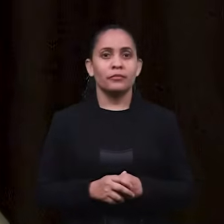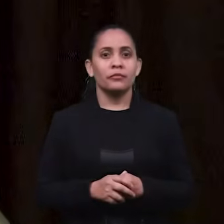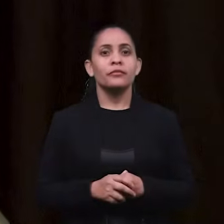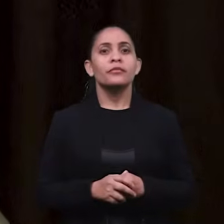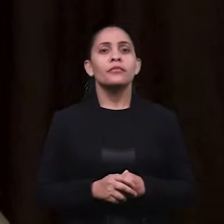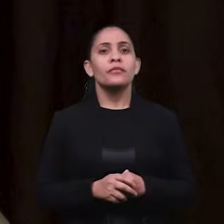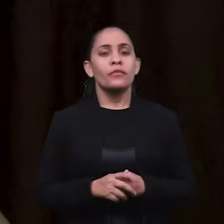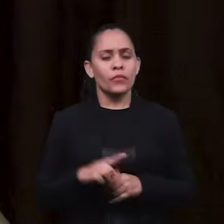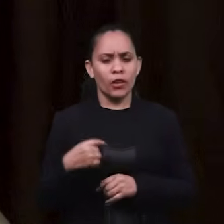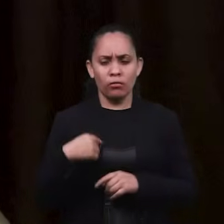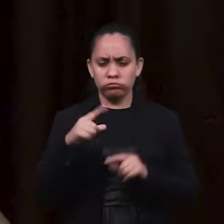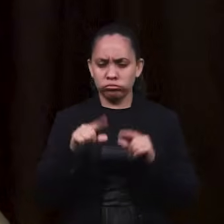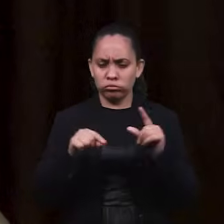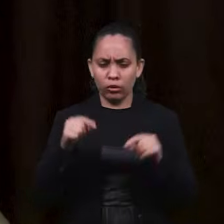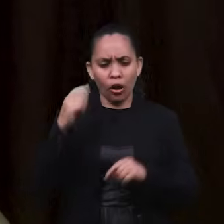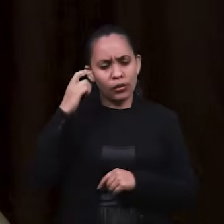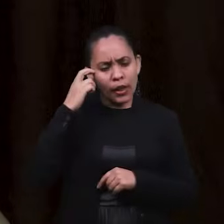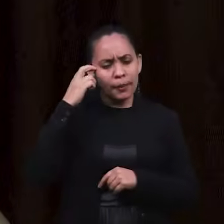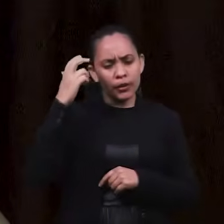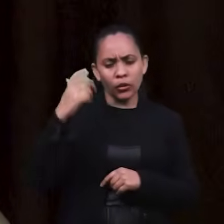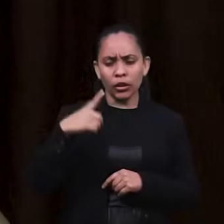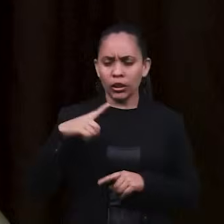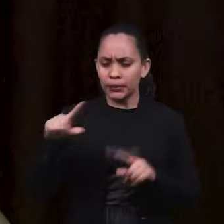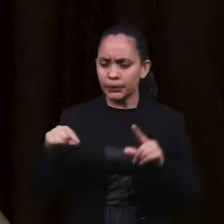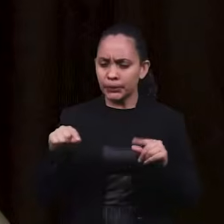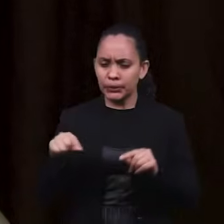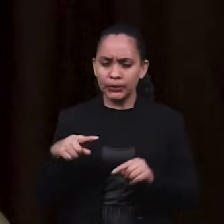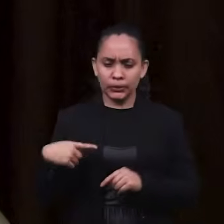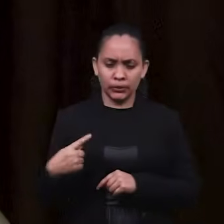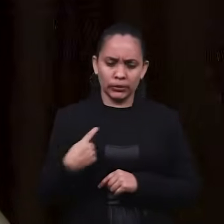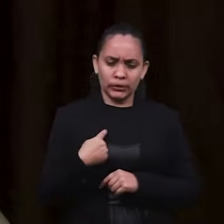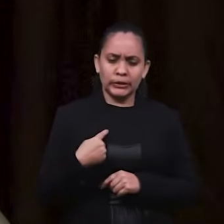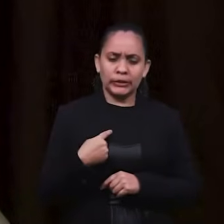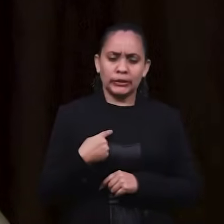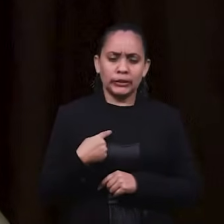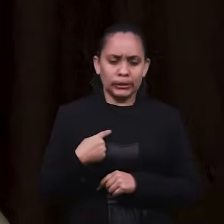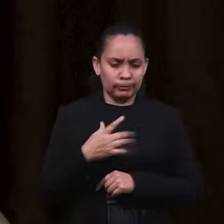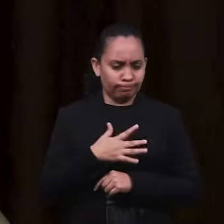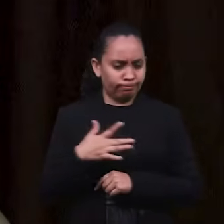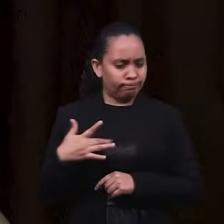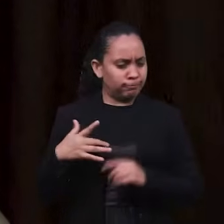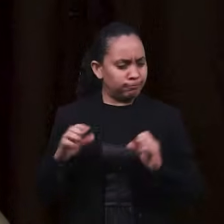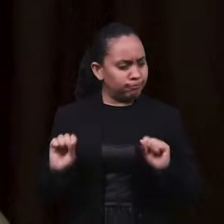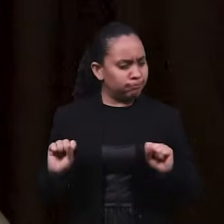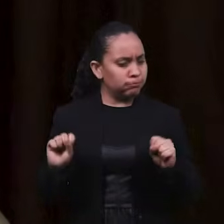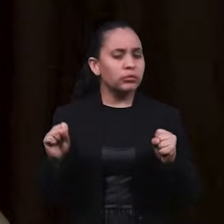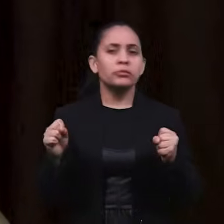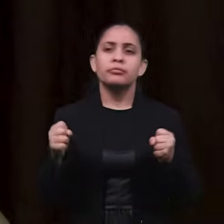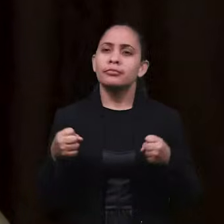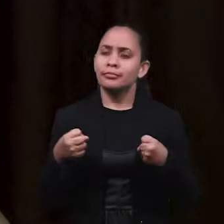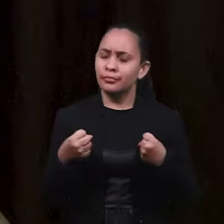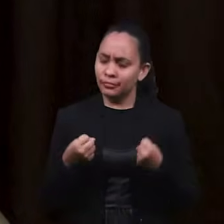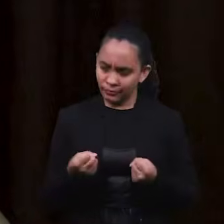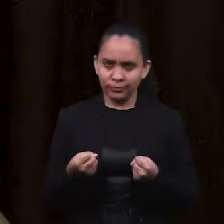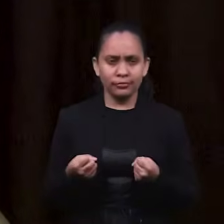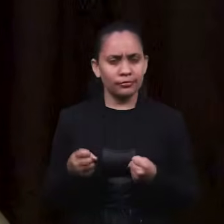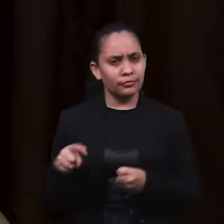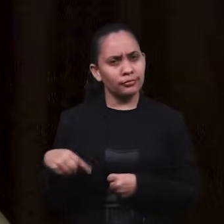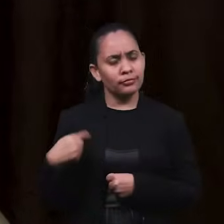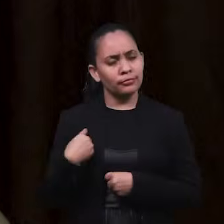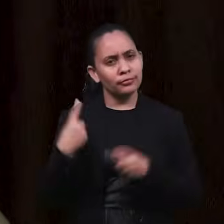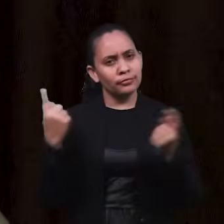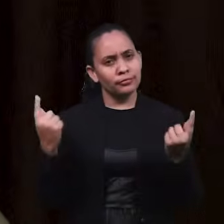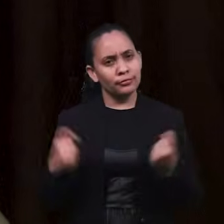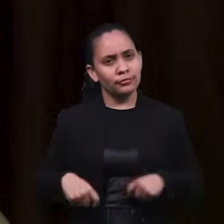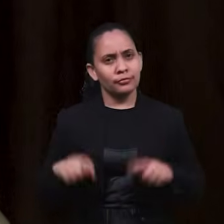com sabedoria o que a gente vai consumir, aquilo que vai melhorar a nossa qualidade de vida, né? Então, que a gente